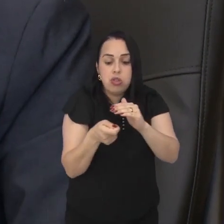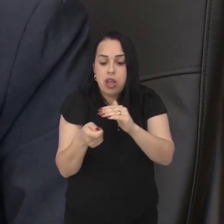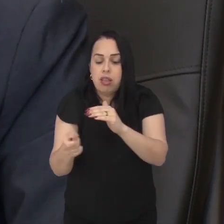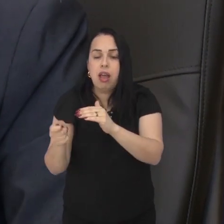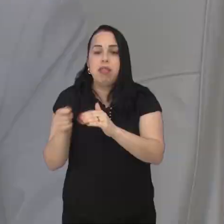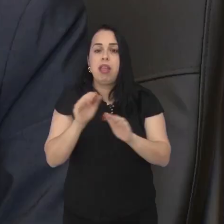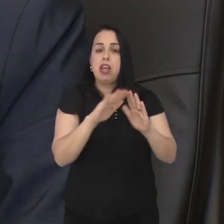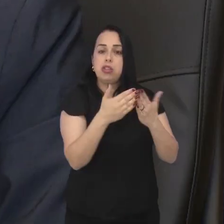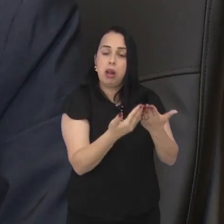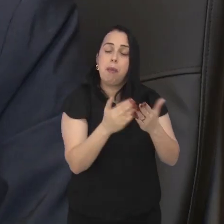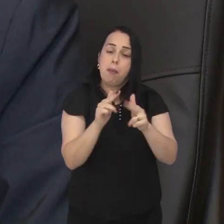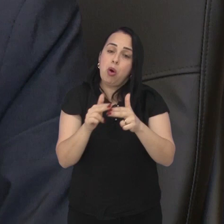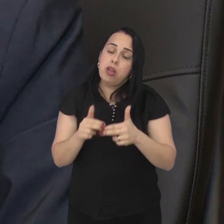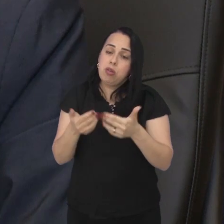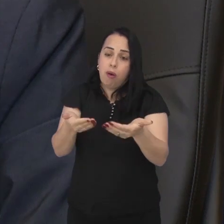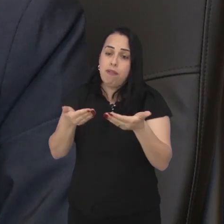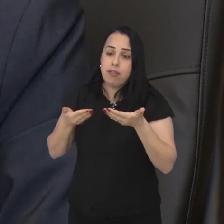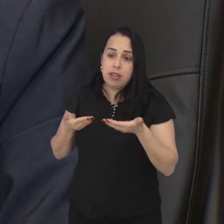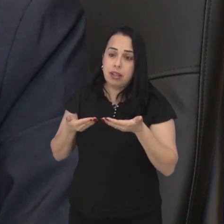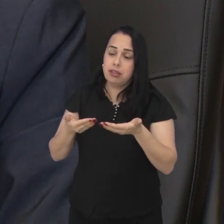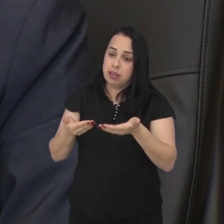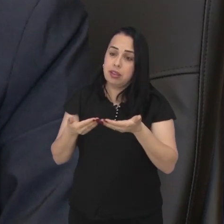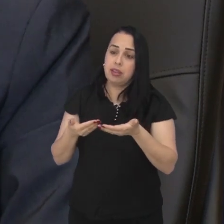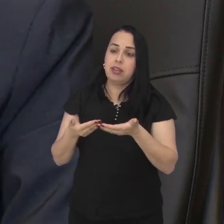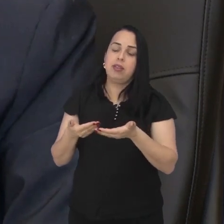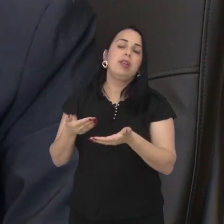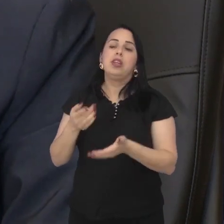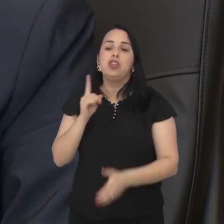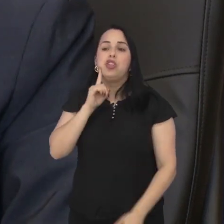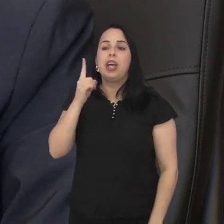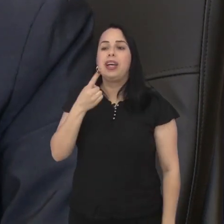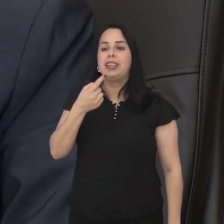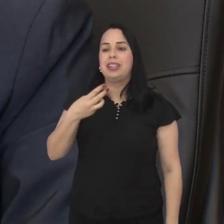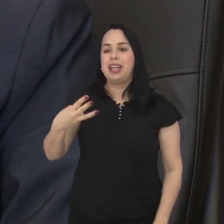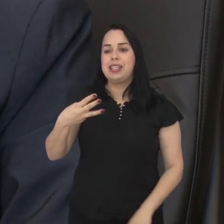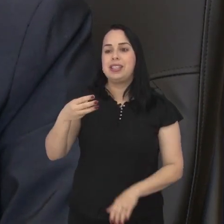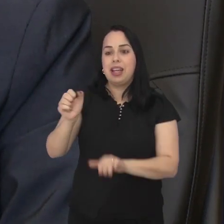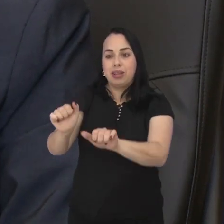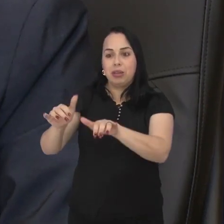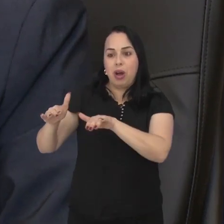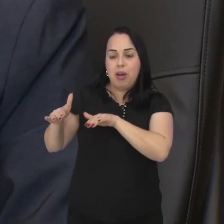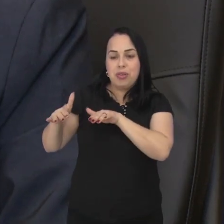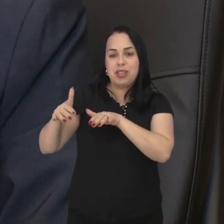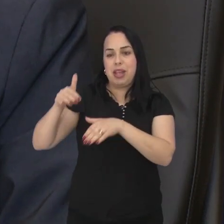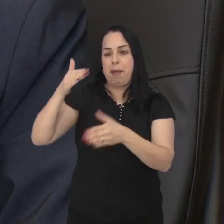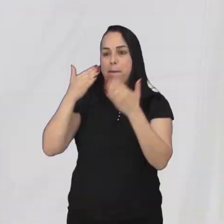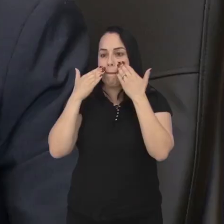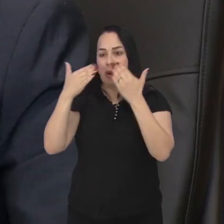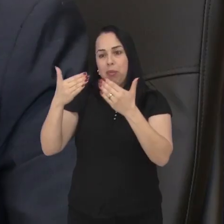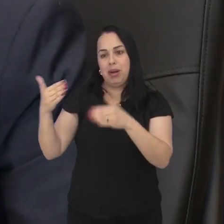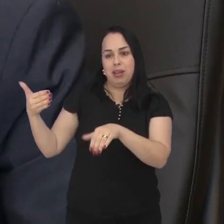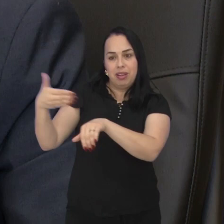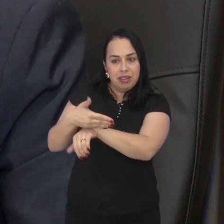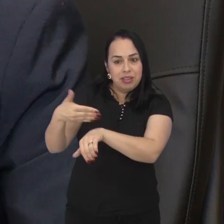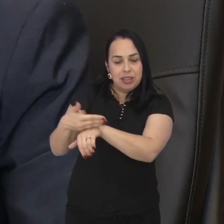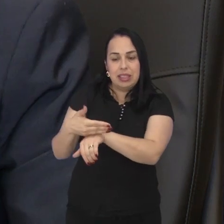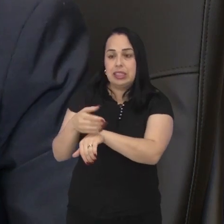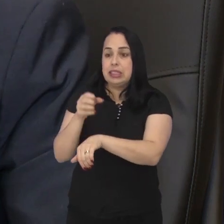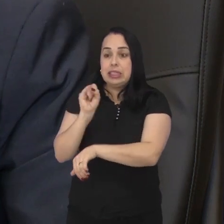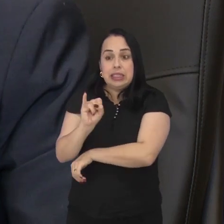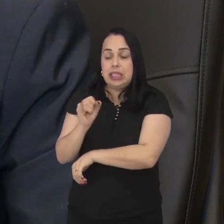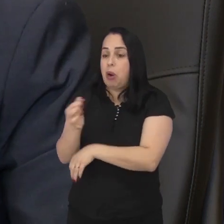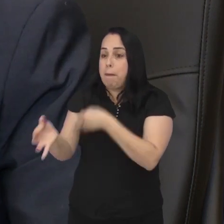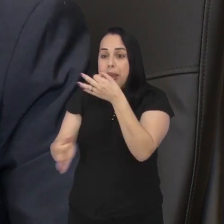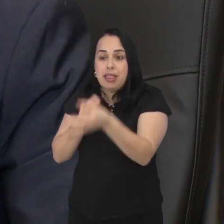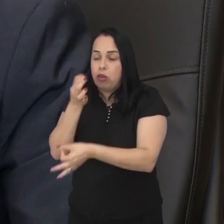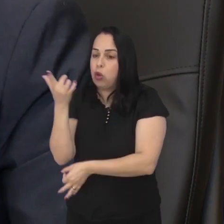nas malhas viárias. Convido a todos vocês a participar no dia 13 da audiência pública aqui na Câmara Municipal. Depois disso, se ele não